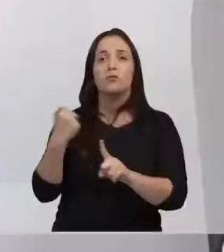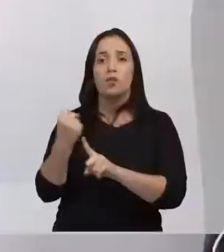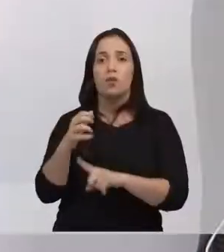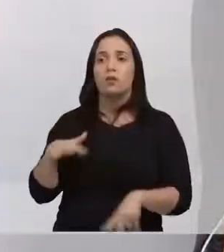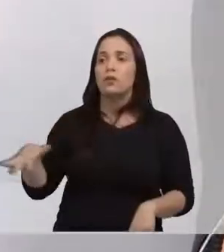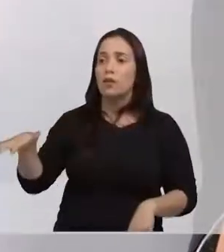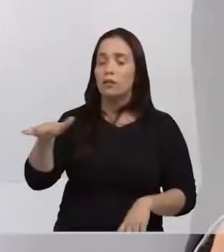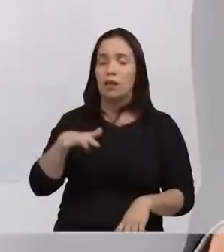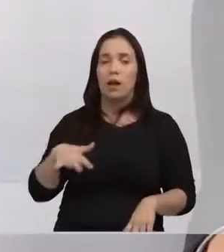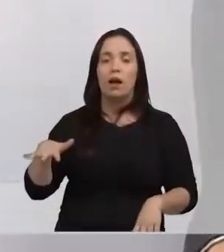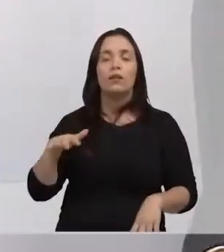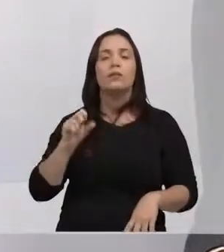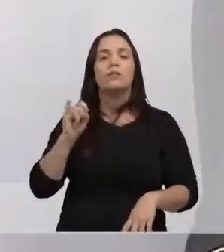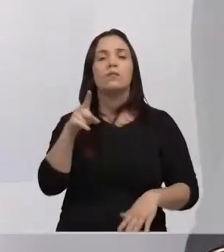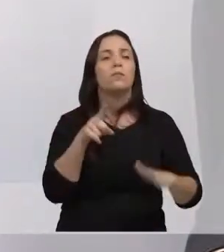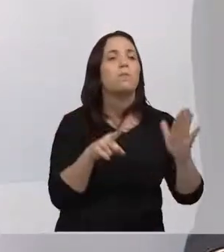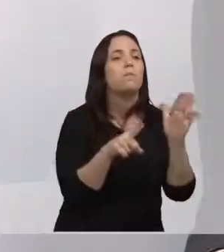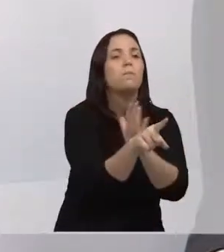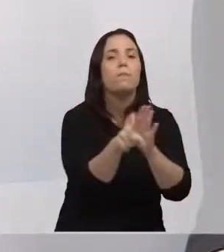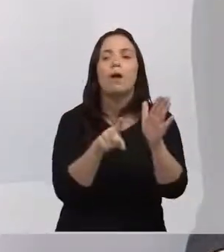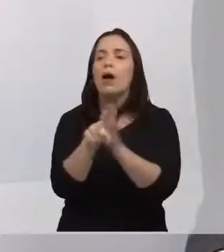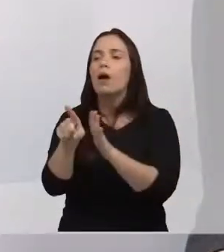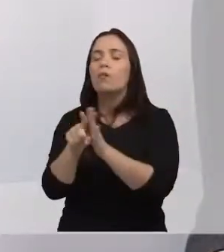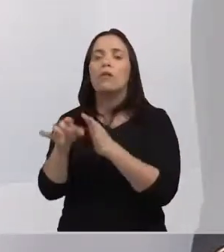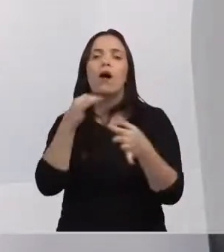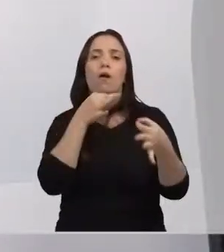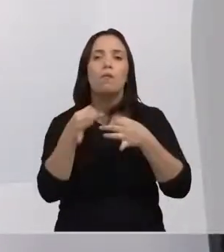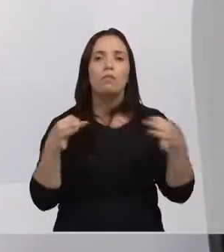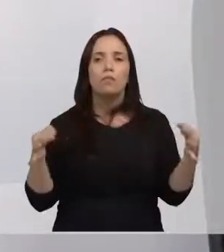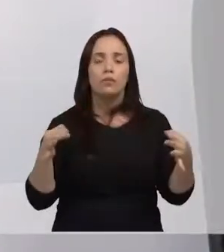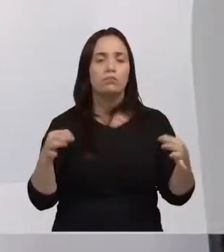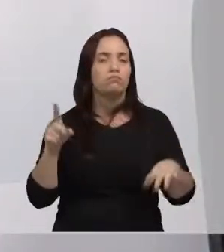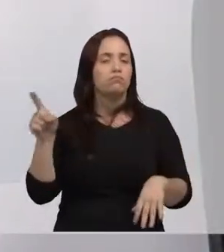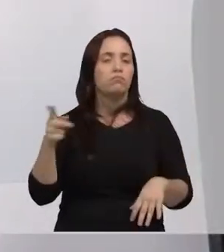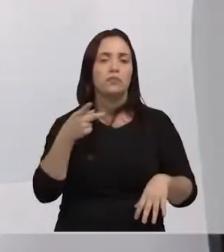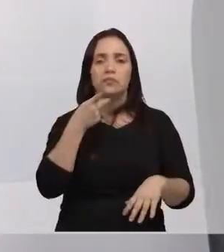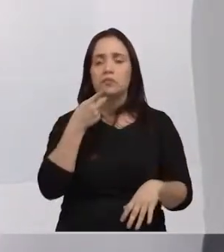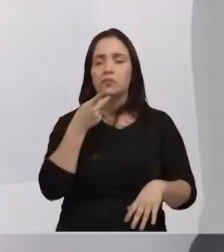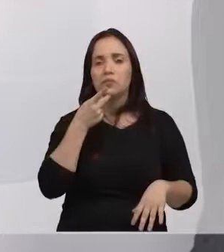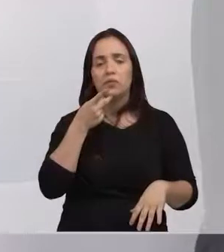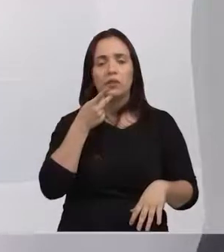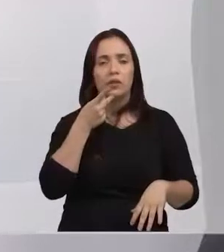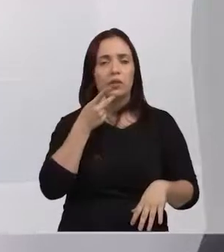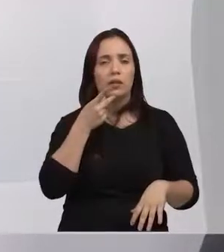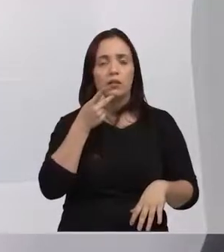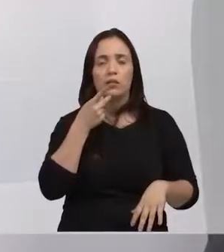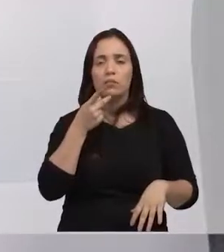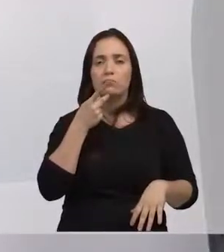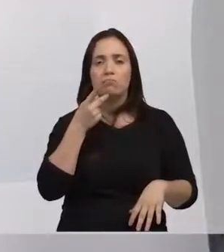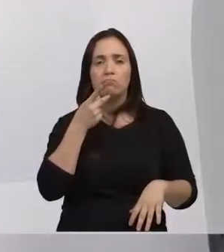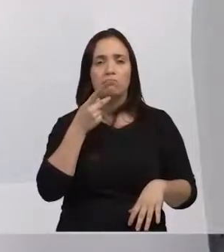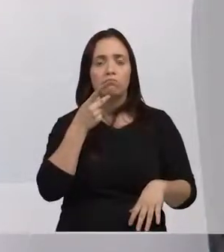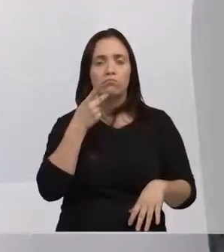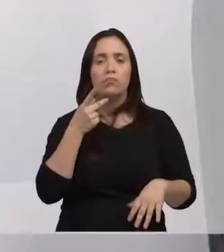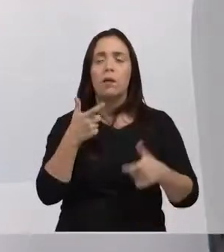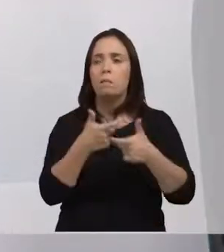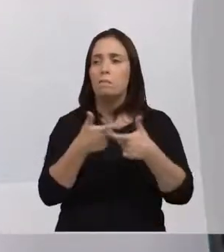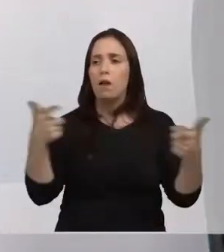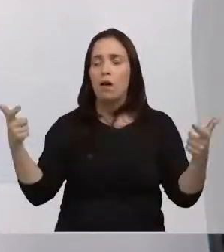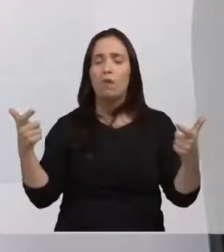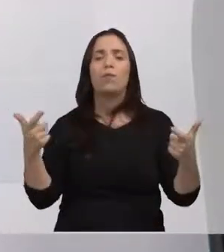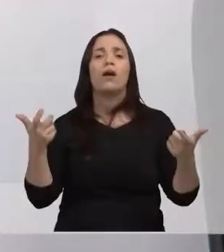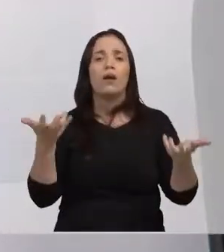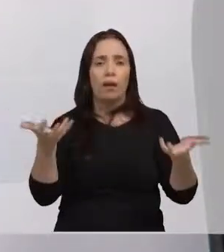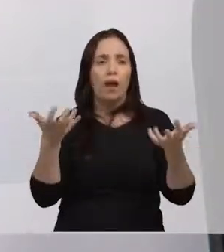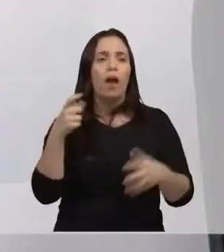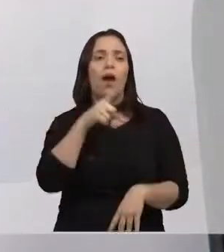quando é feita uma pesquisa de opinião pública, ela já literalmente se identifica que a grande maioria é a favor